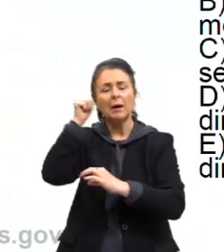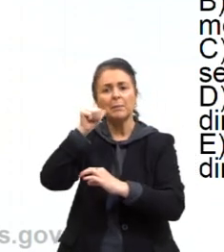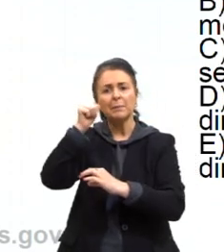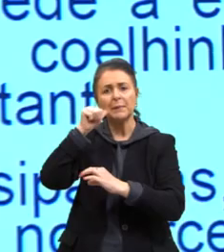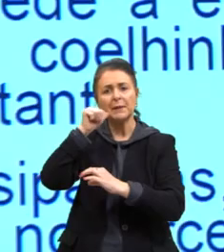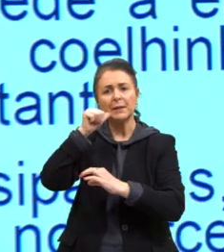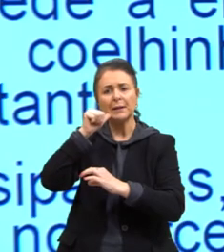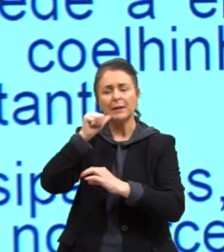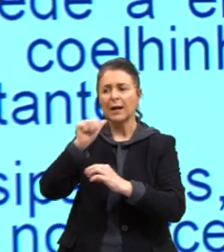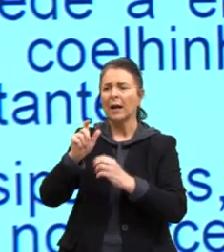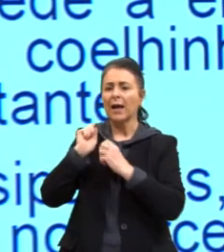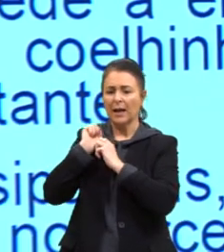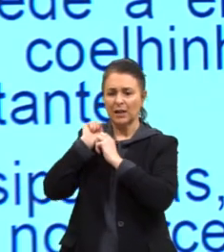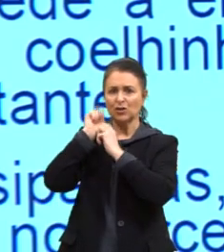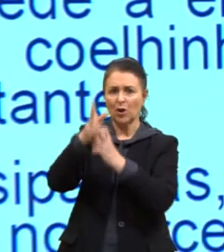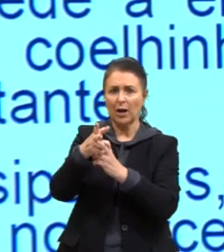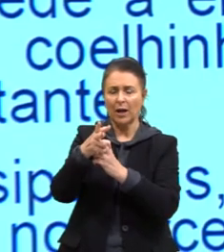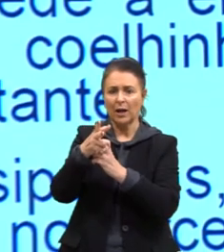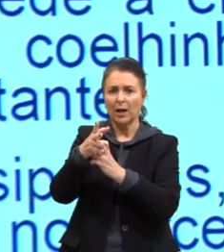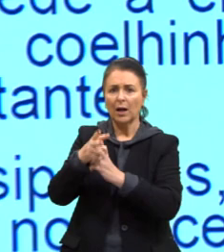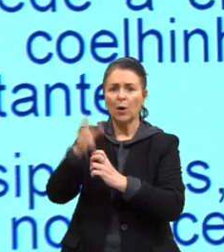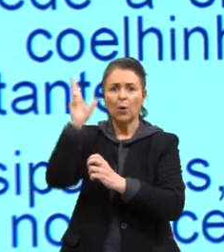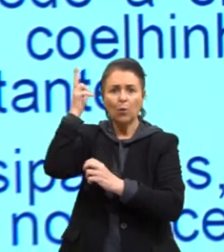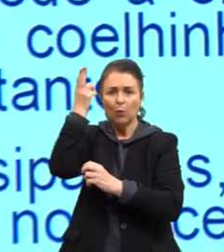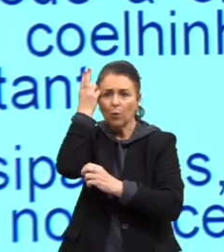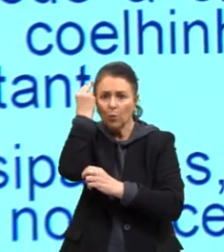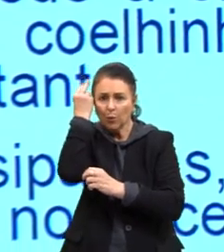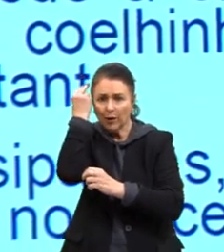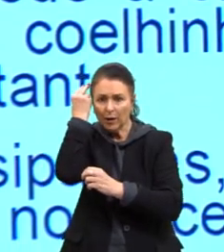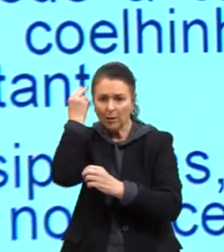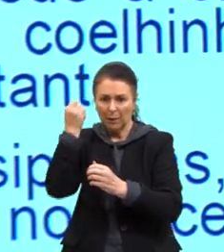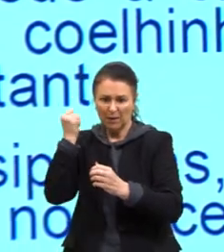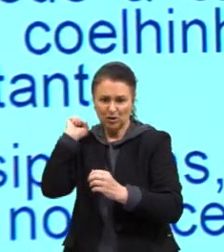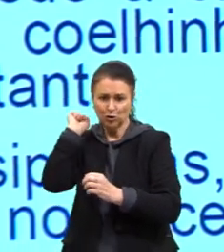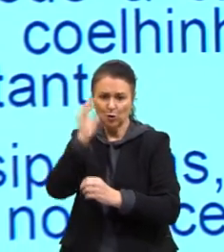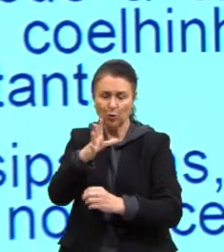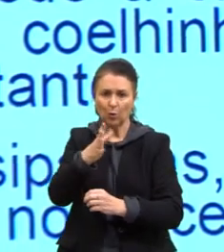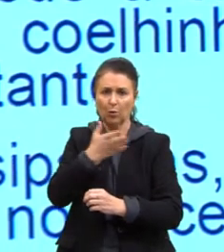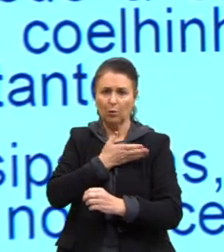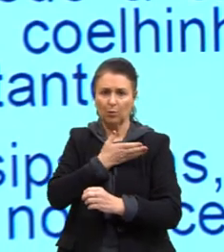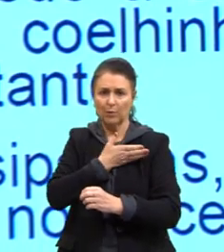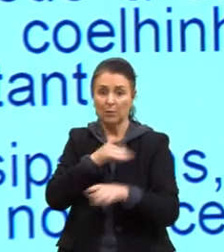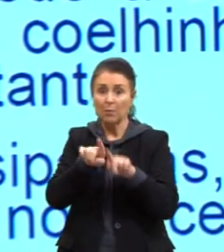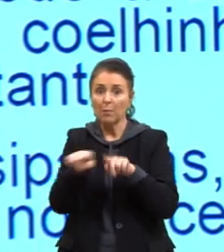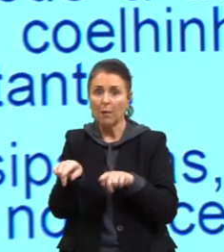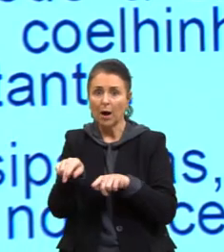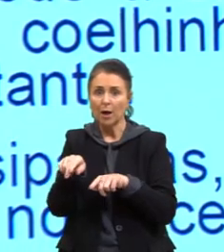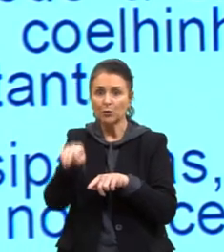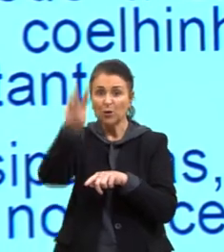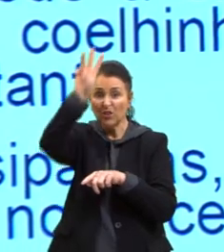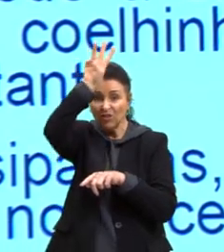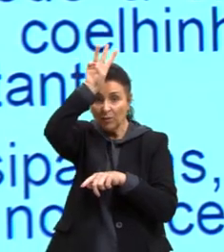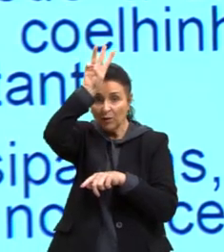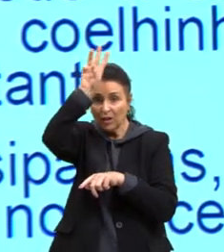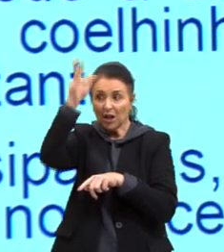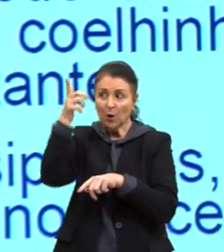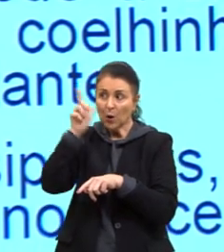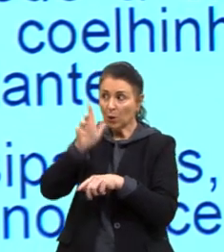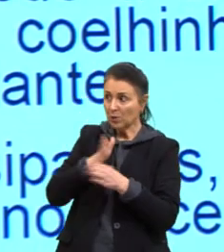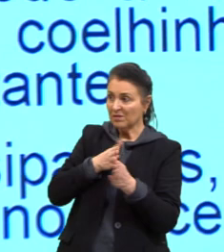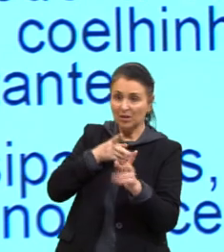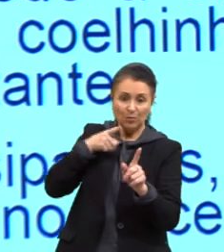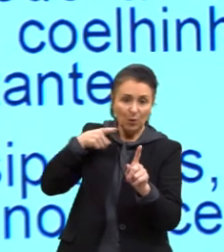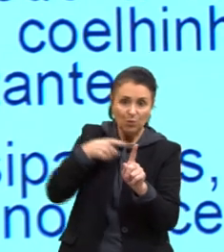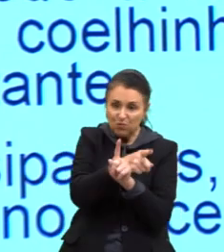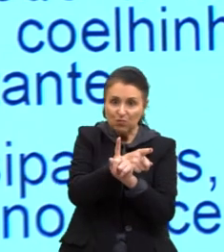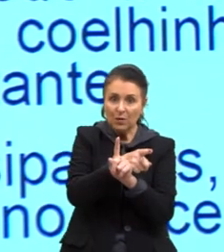jogou o coelhinho para bater no seu não cebolinha tá então ela jogou só que o Cebolinha conseguiu desviar E aí o Cebolinha ficou